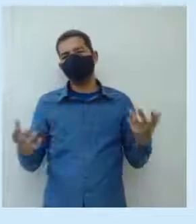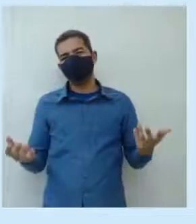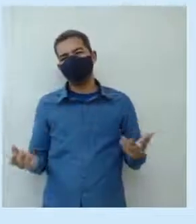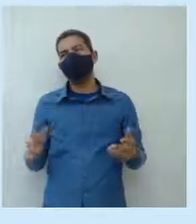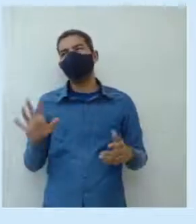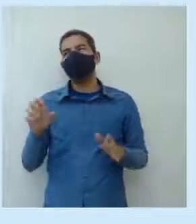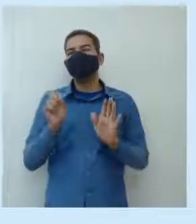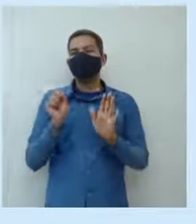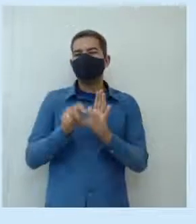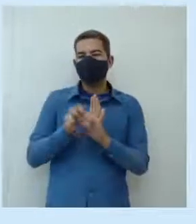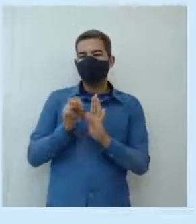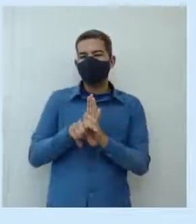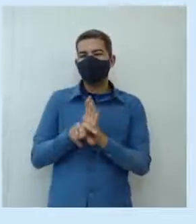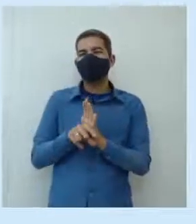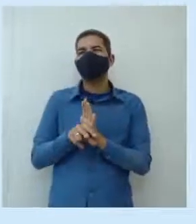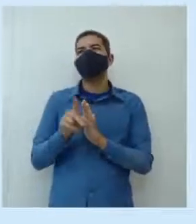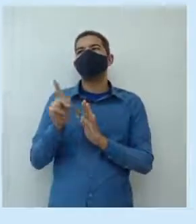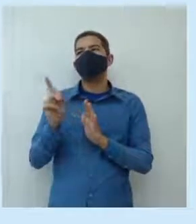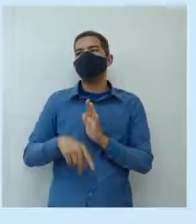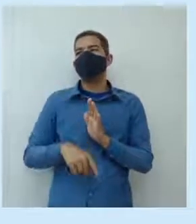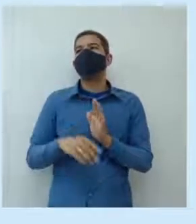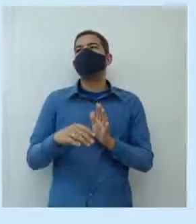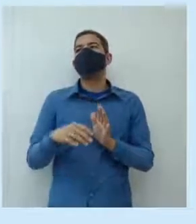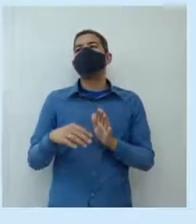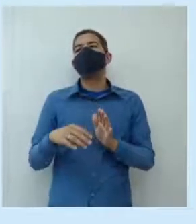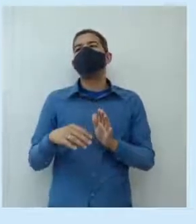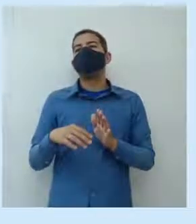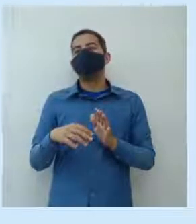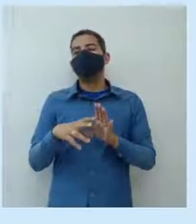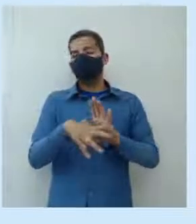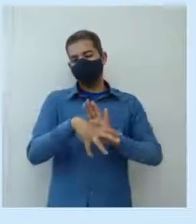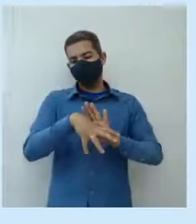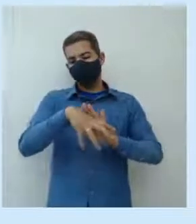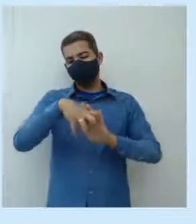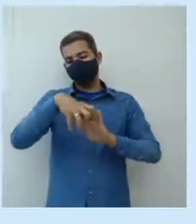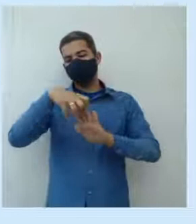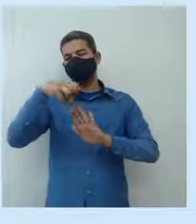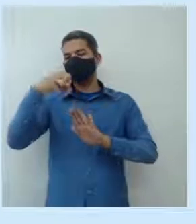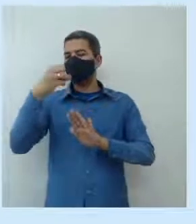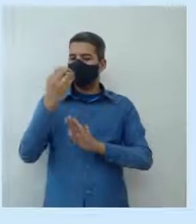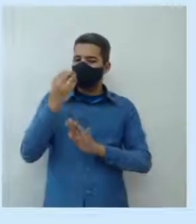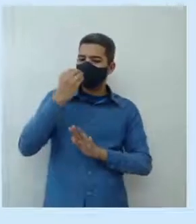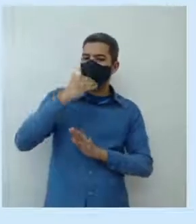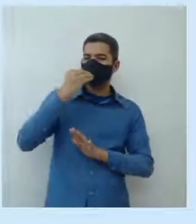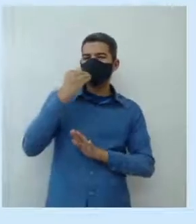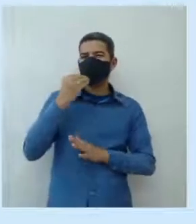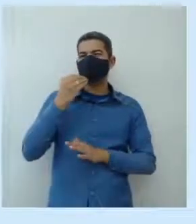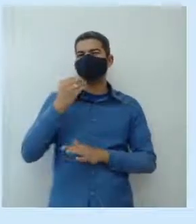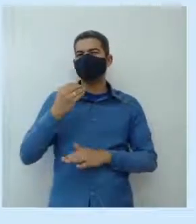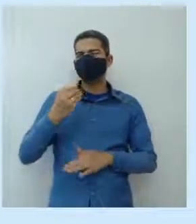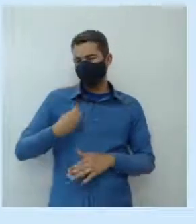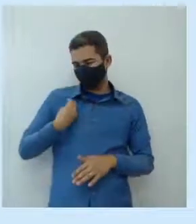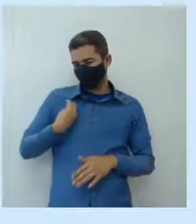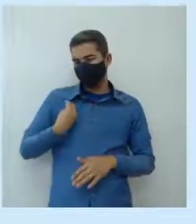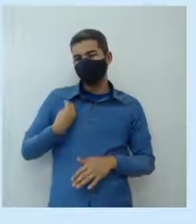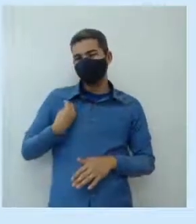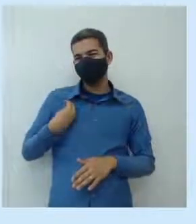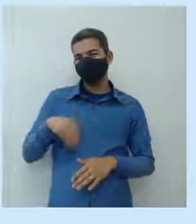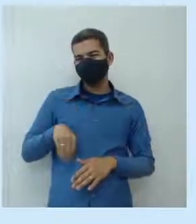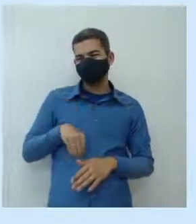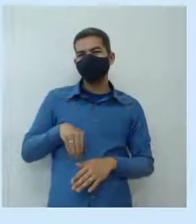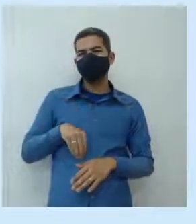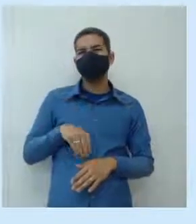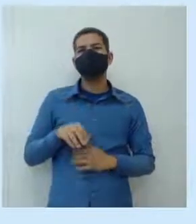de veneno que está ali dentro ele acaba aí trazendo malefícios para a nossa vida. Outro ponto que a gente pode ver é que vai existir